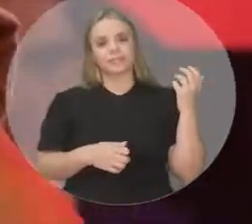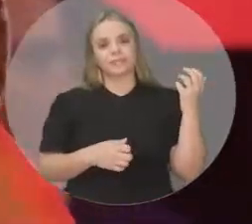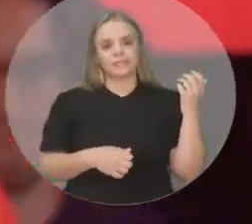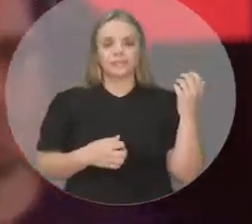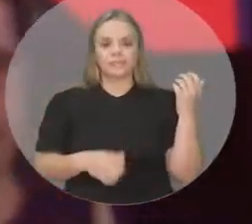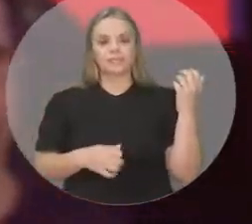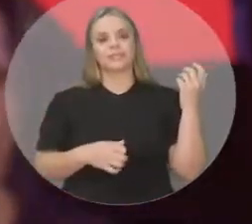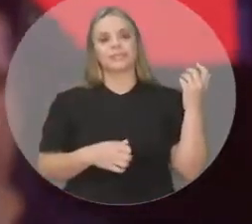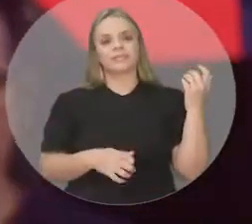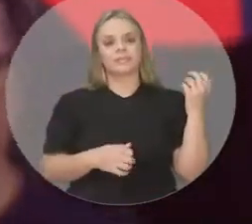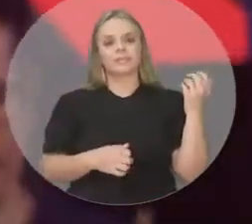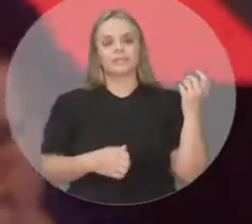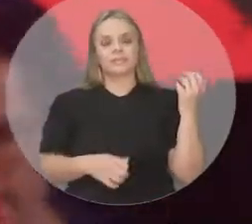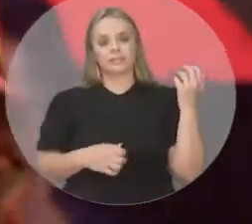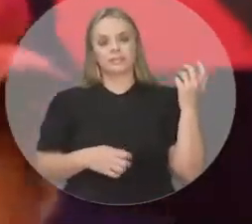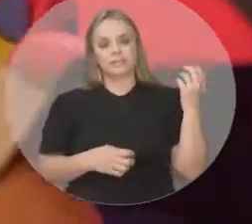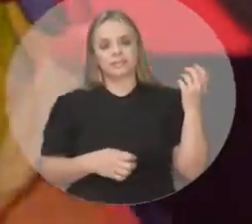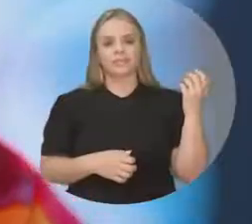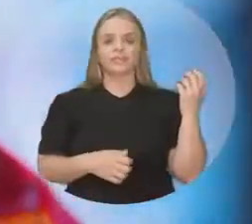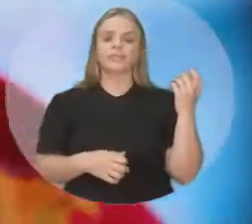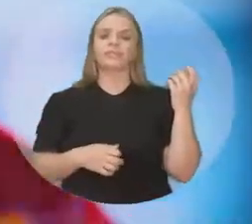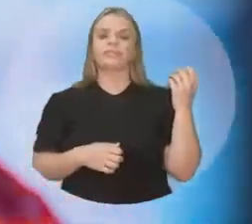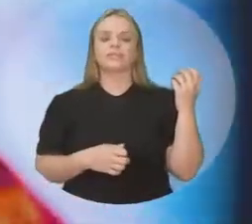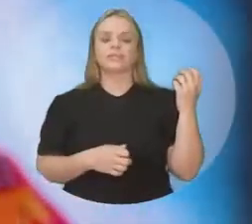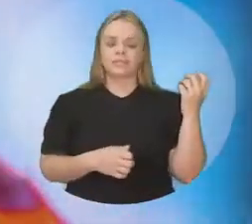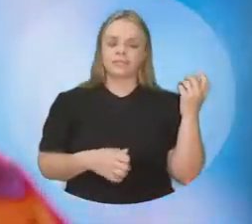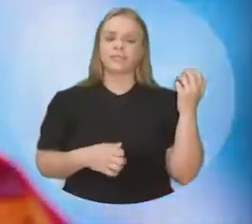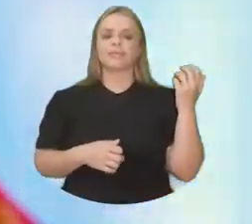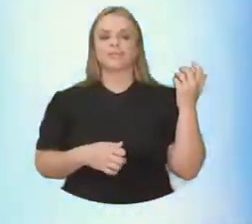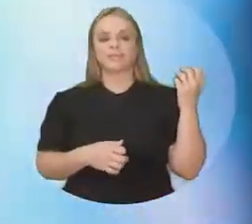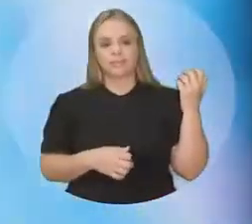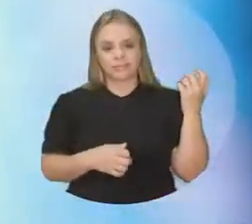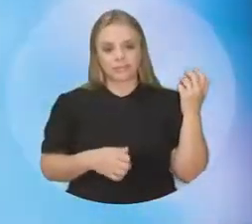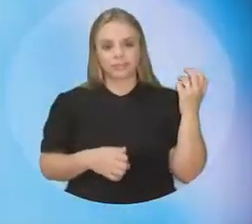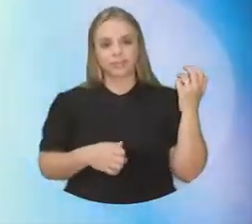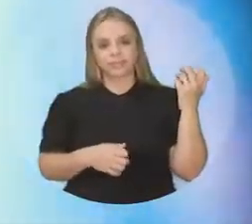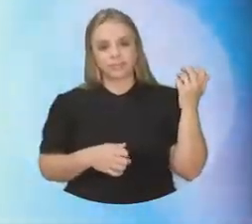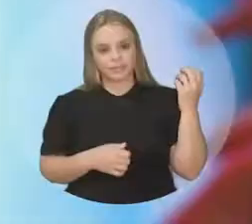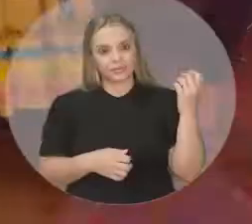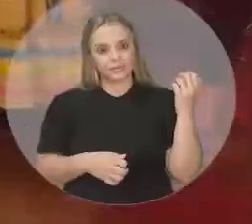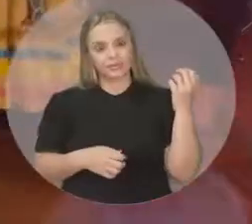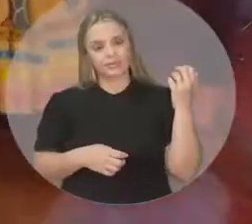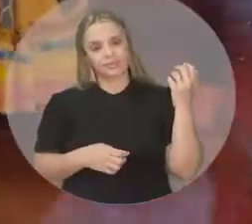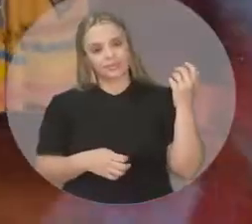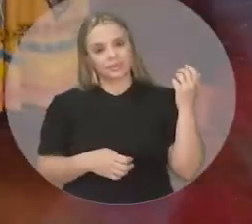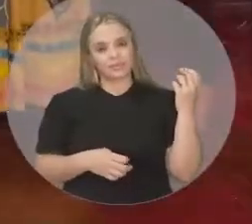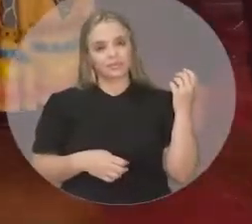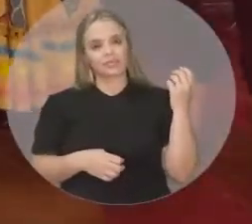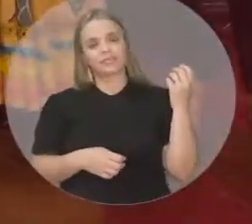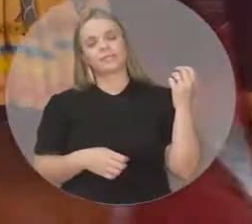ioiô. Pulava com Zé Bolupô. Vem cá, morena,